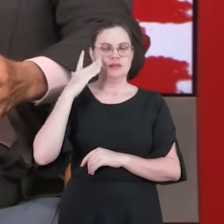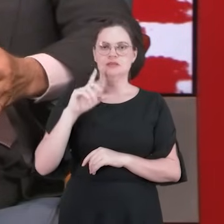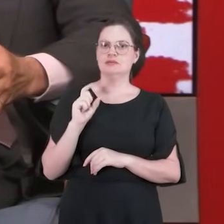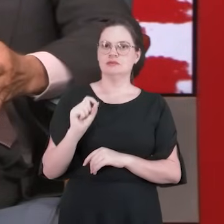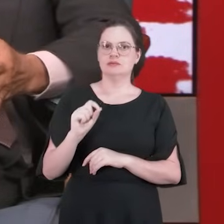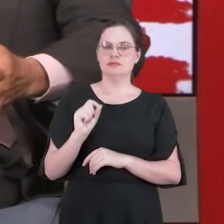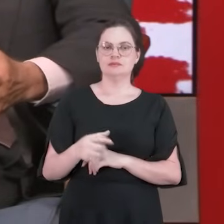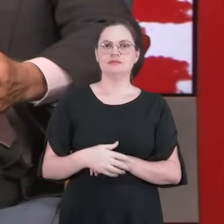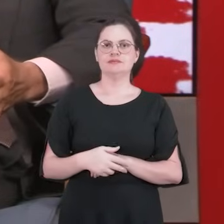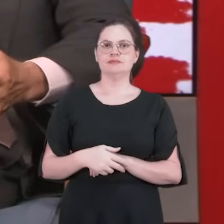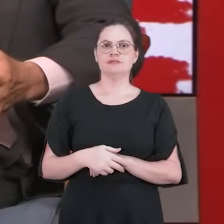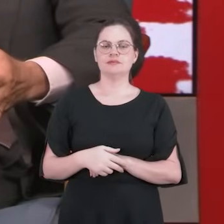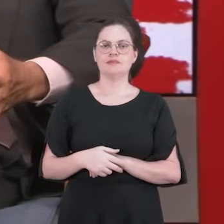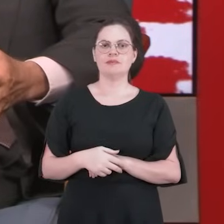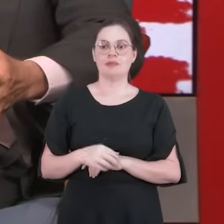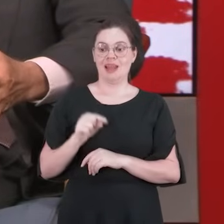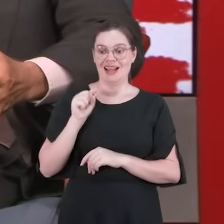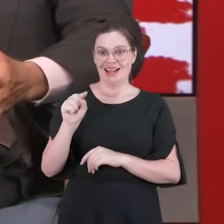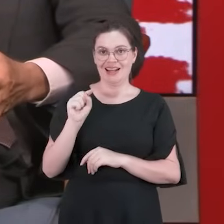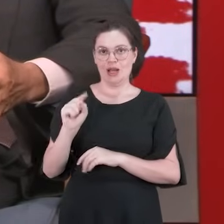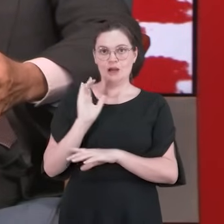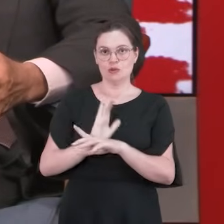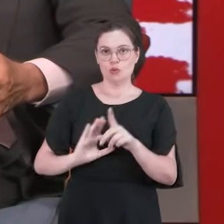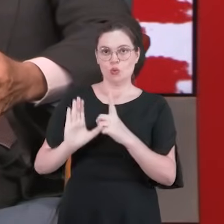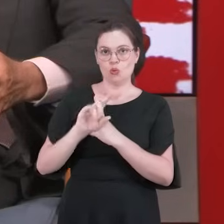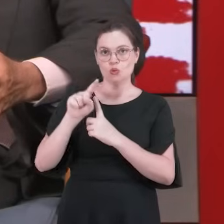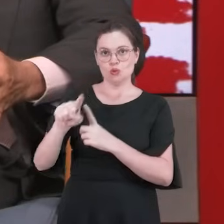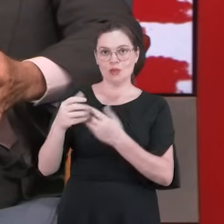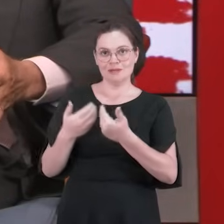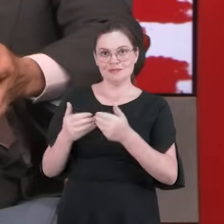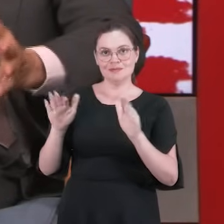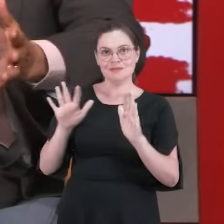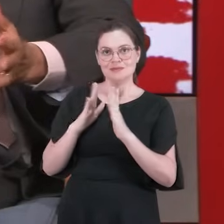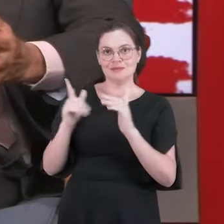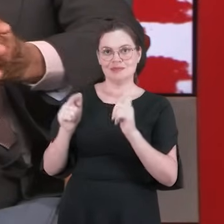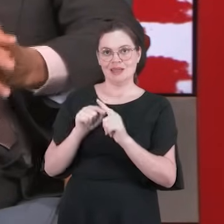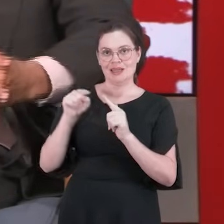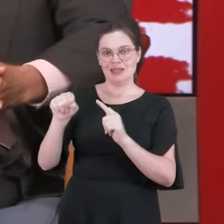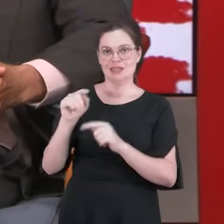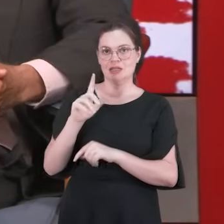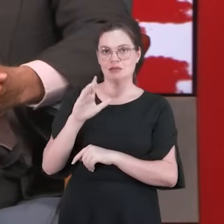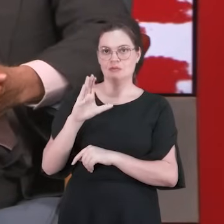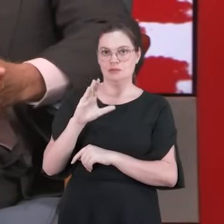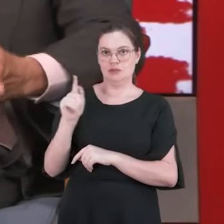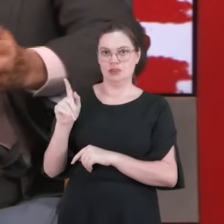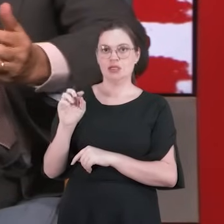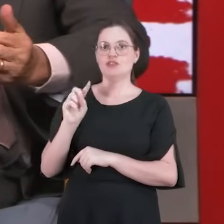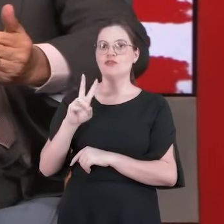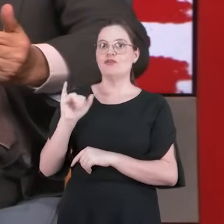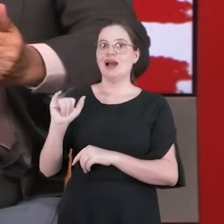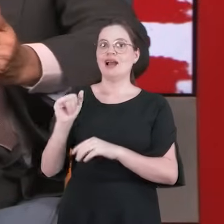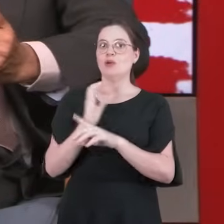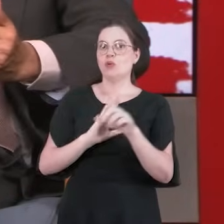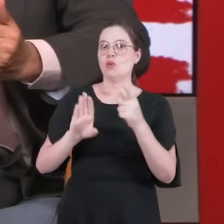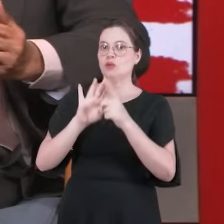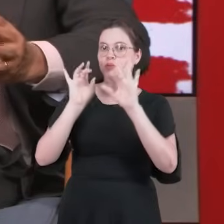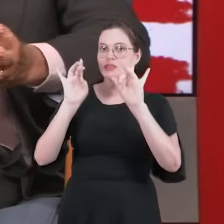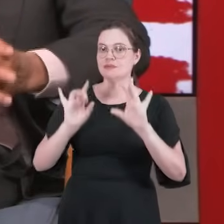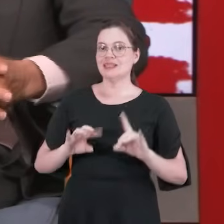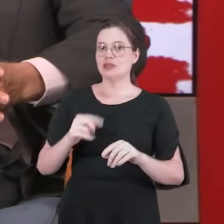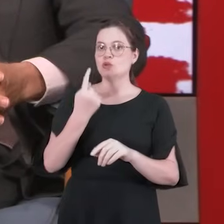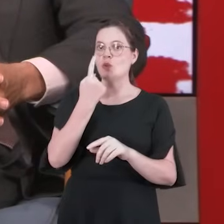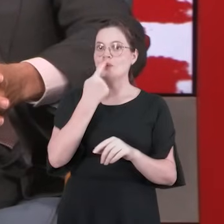que a consagração do templo de Campo Grande ia acontecer durante uma semana. E durante aquela